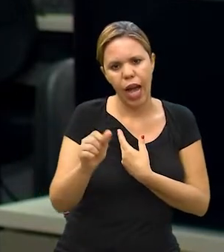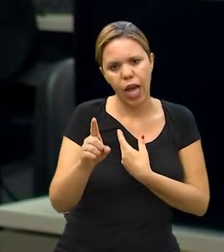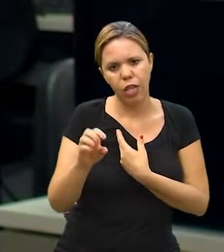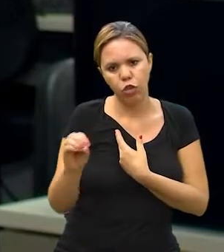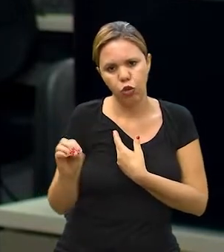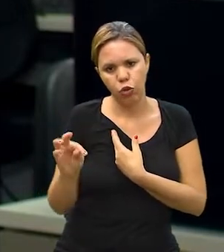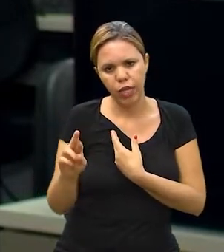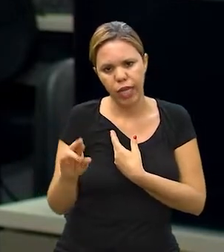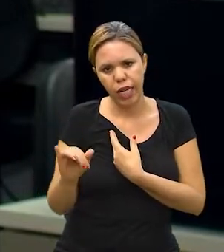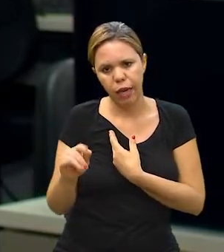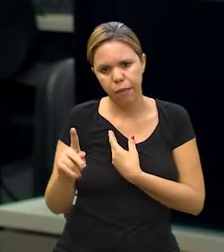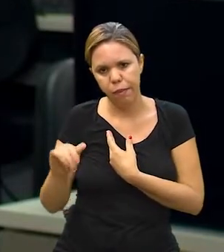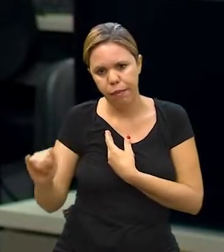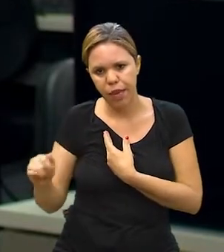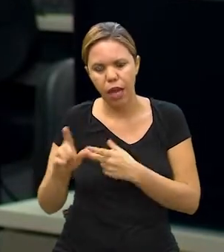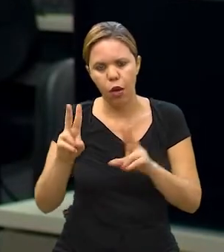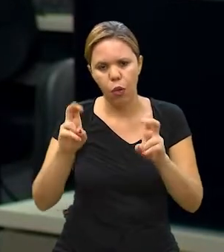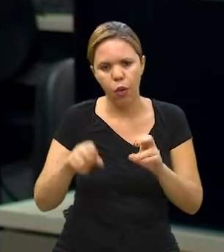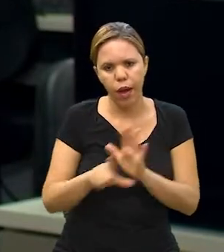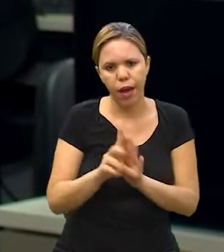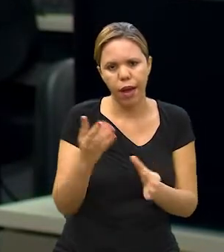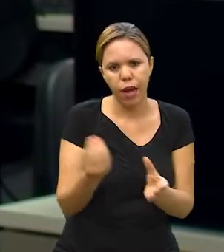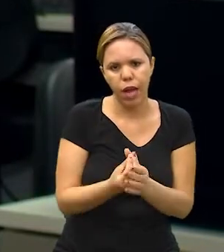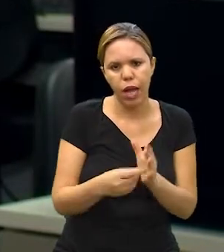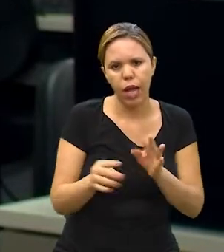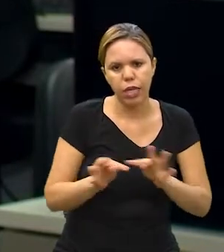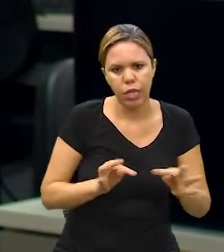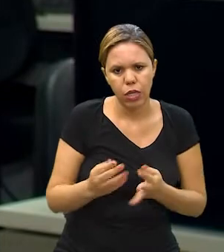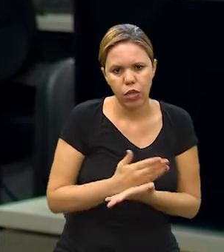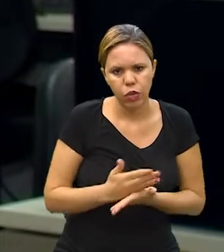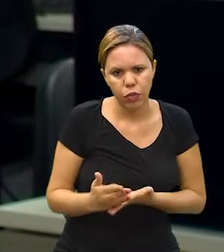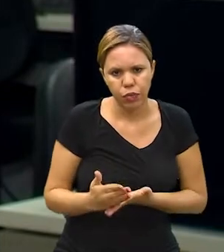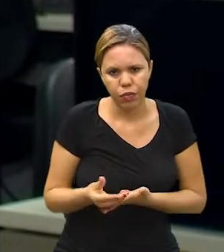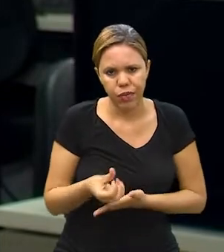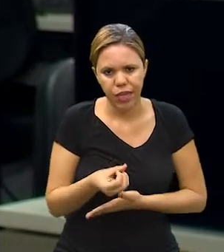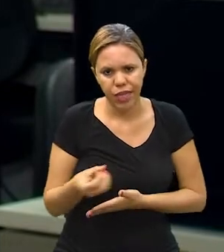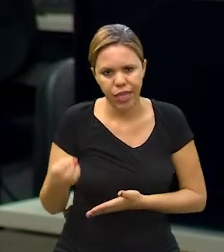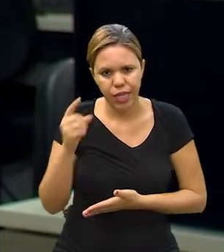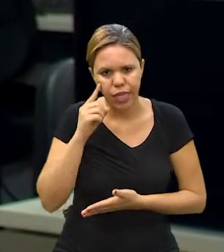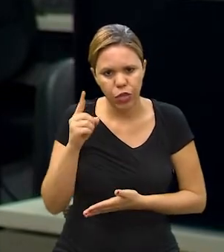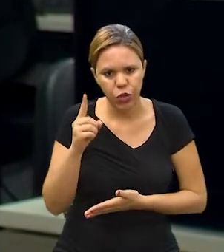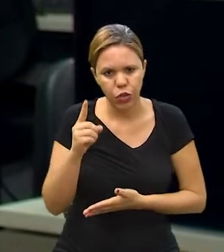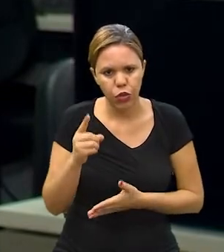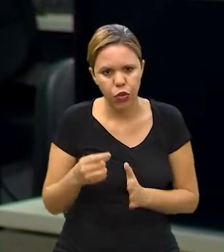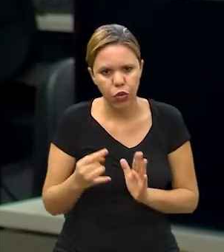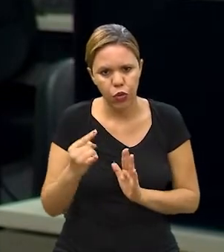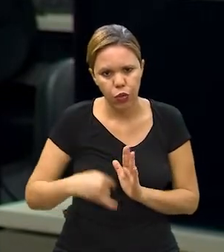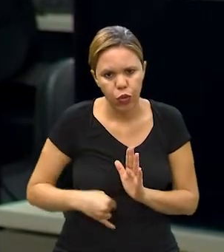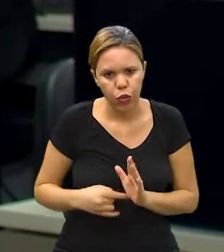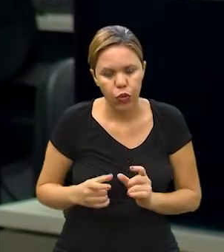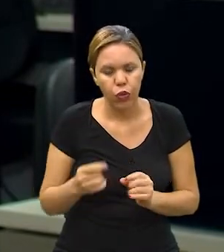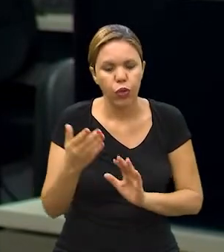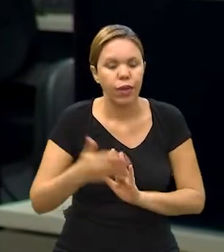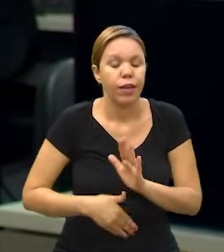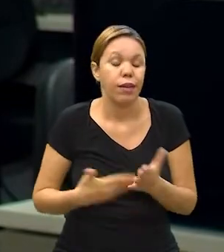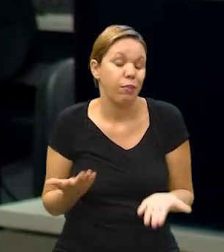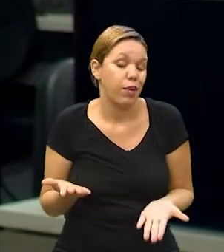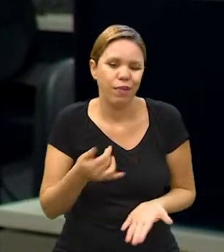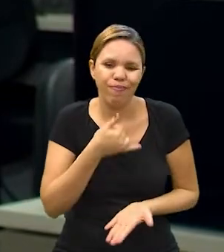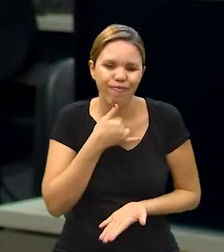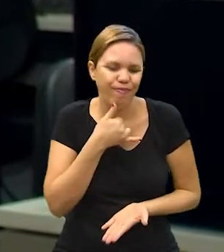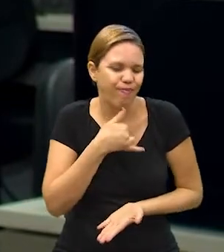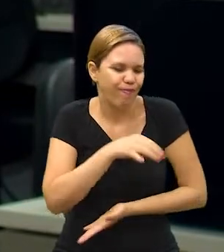que o que está estabelecido na lei é que esse tratamento tem que começar em 60 dias, uma vez que seja feito o diagnóstico.